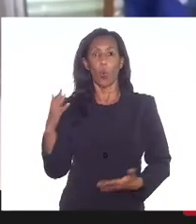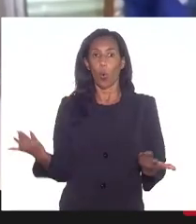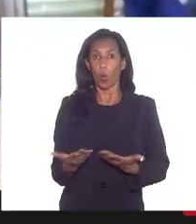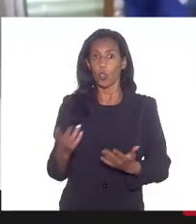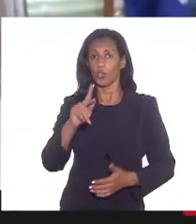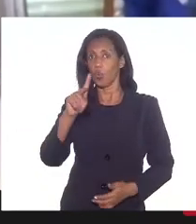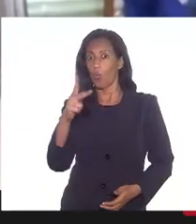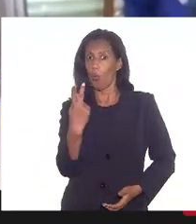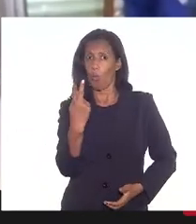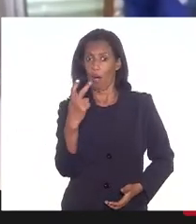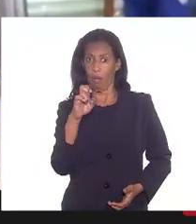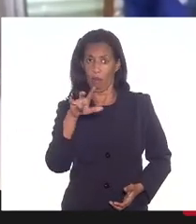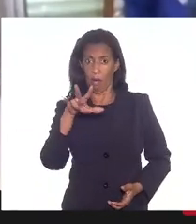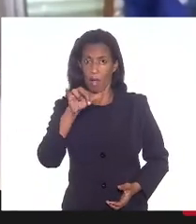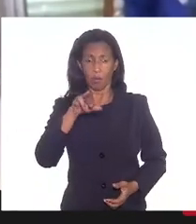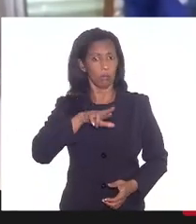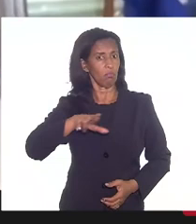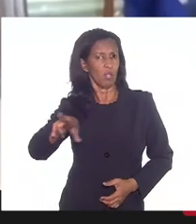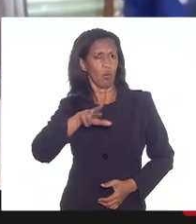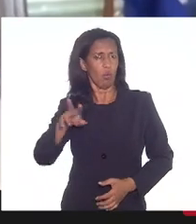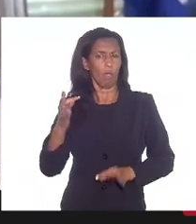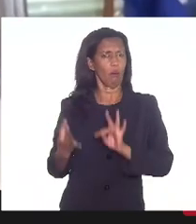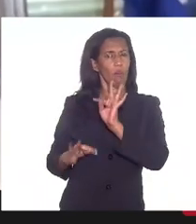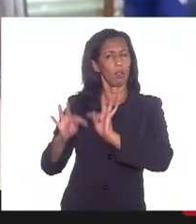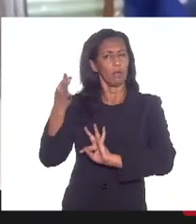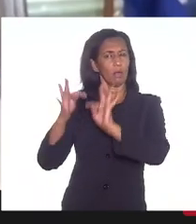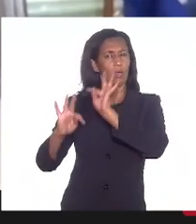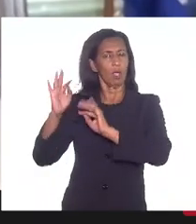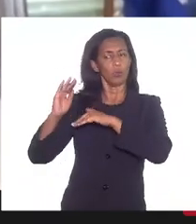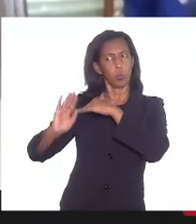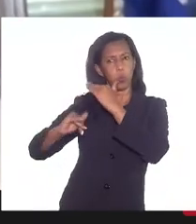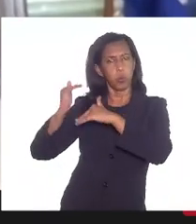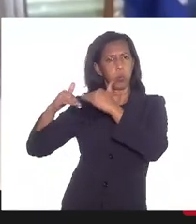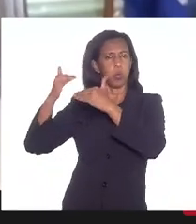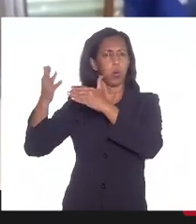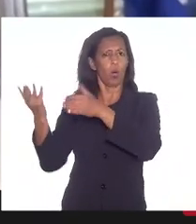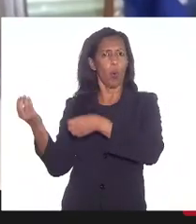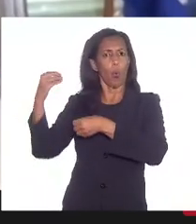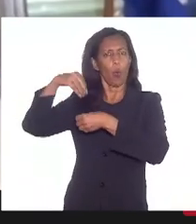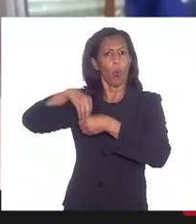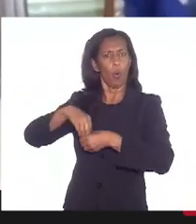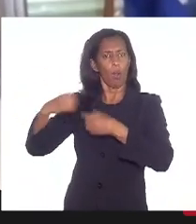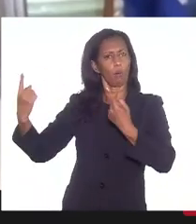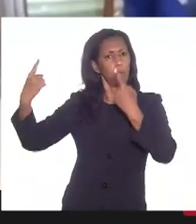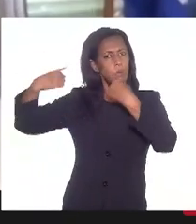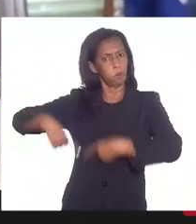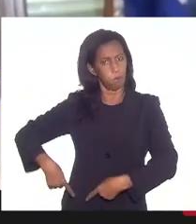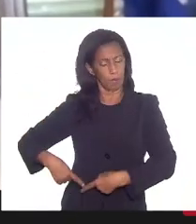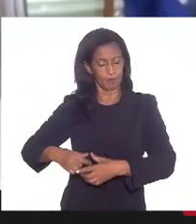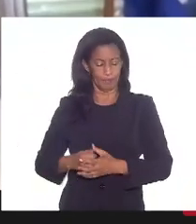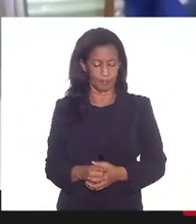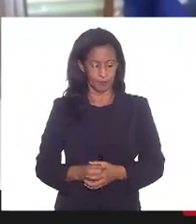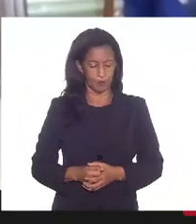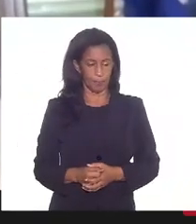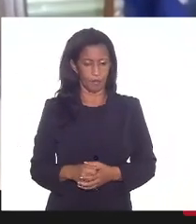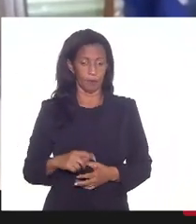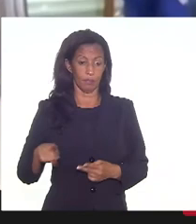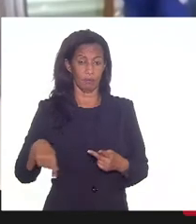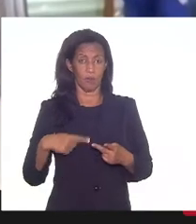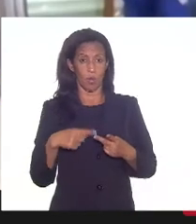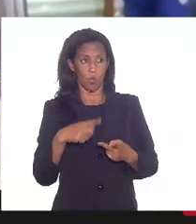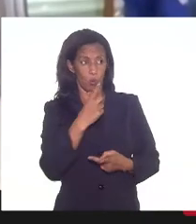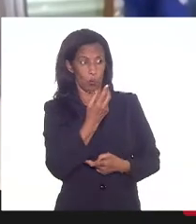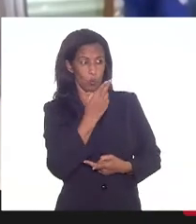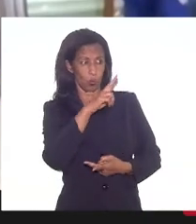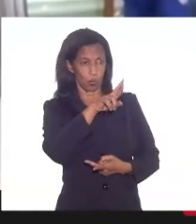uma tecnologia já consolidada, desenvolvida e colocada de maneira competitiva. Quanto à doutora Silvia, eu quero